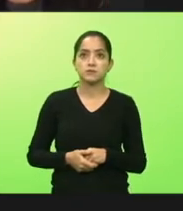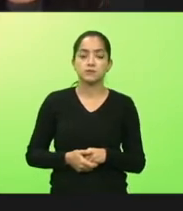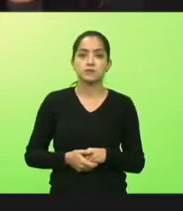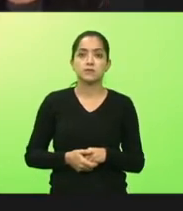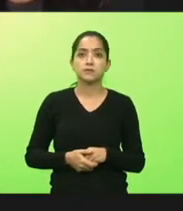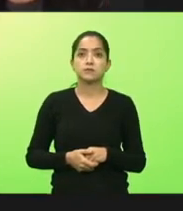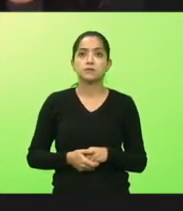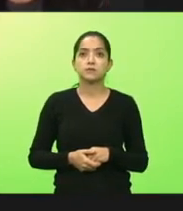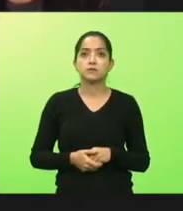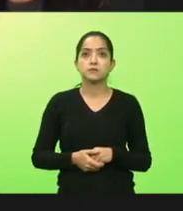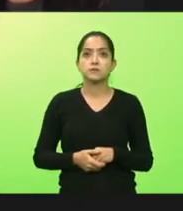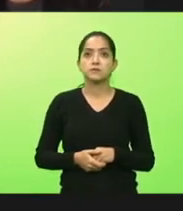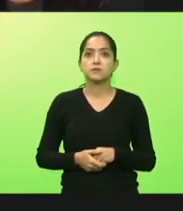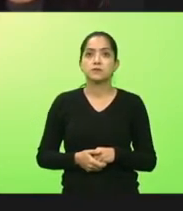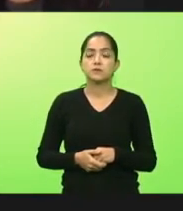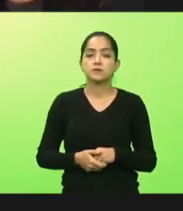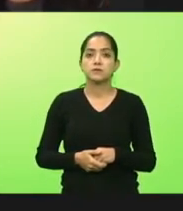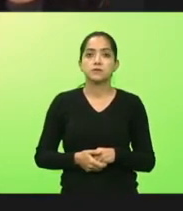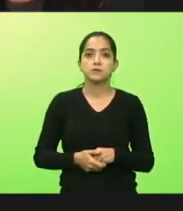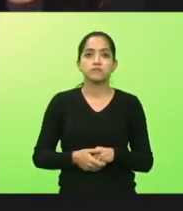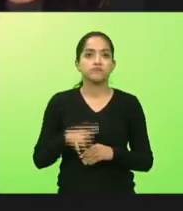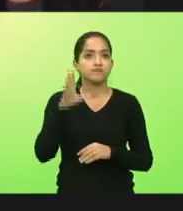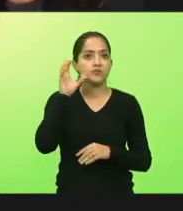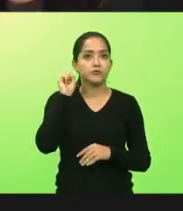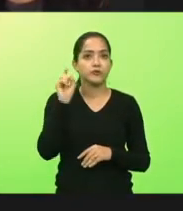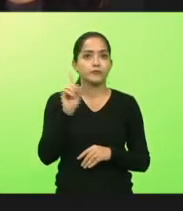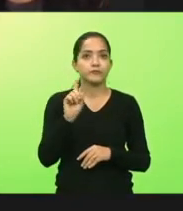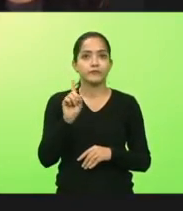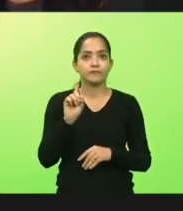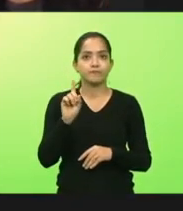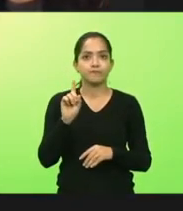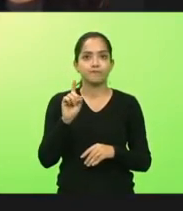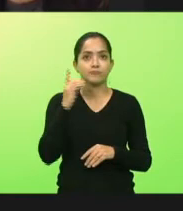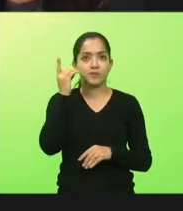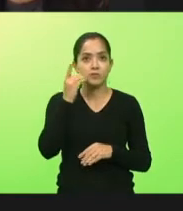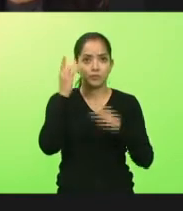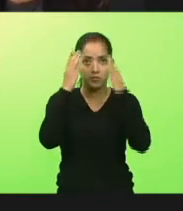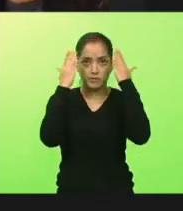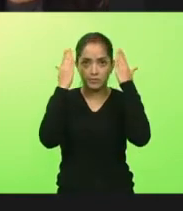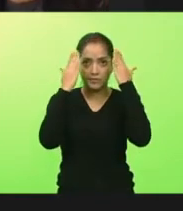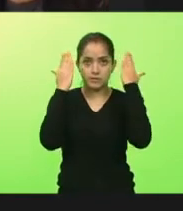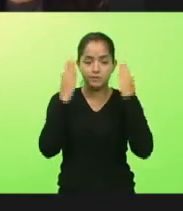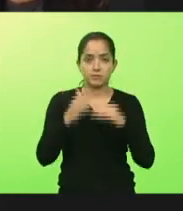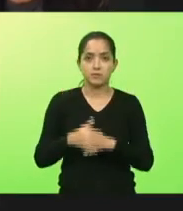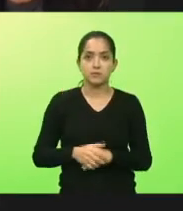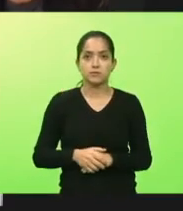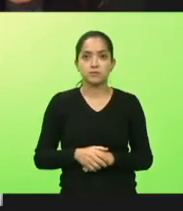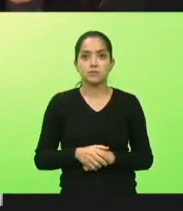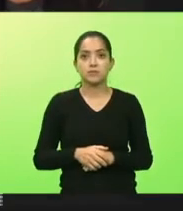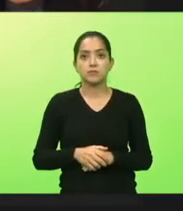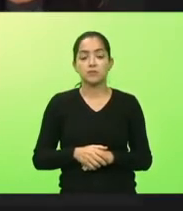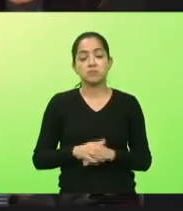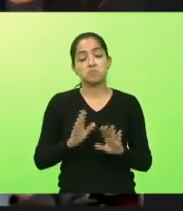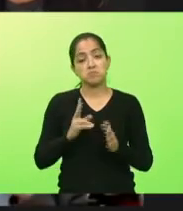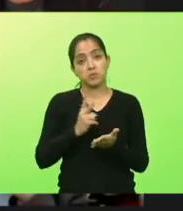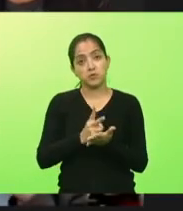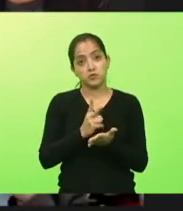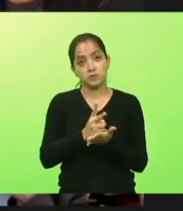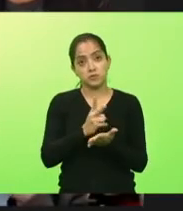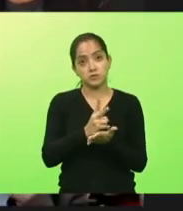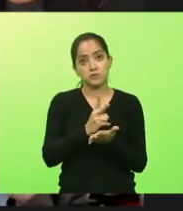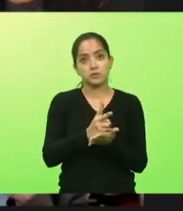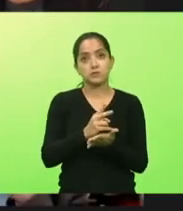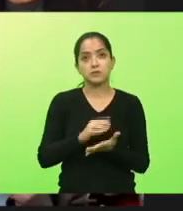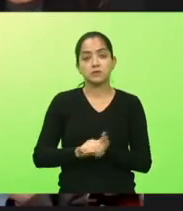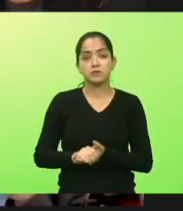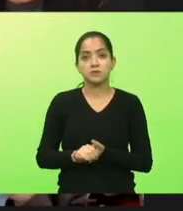Eu acho que o deputado Zé Milton ele não está ouvindo. Ah, eu posso continuar, que eu